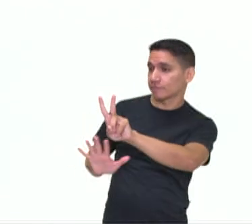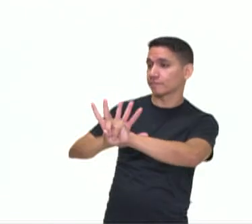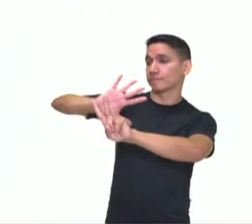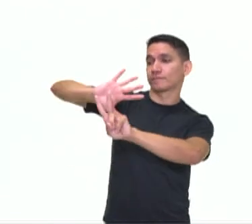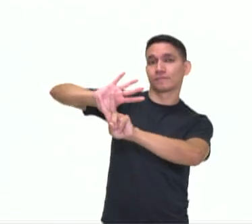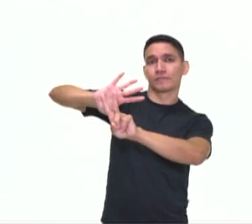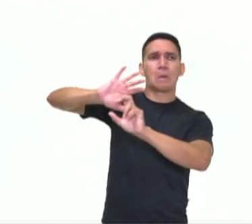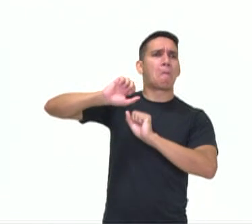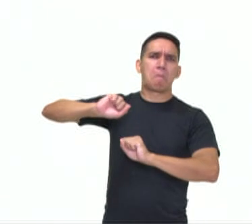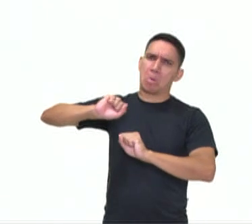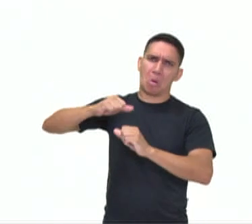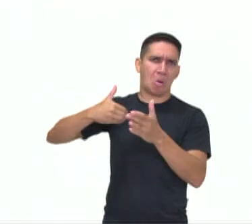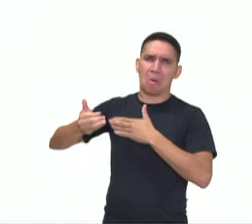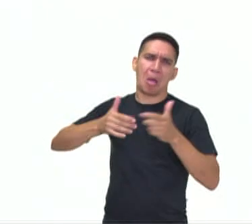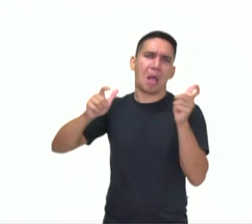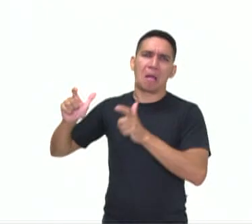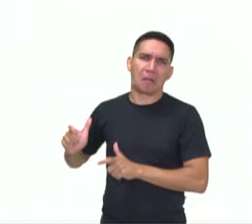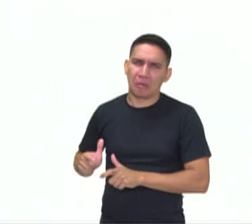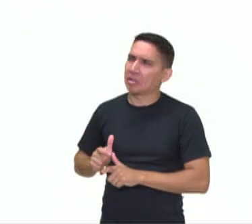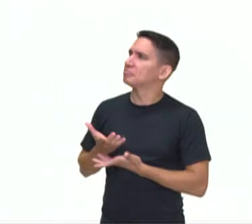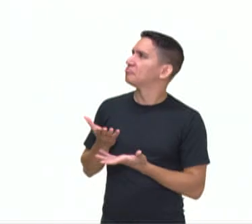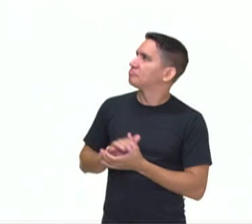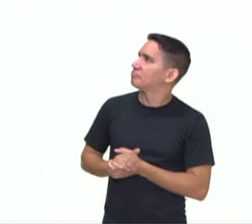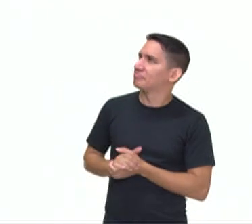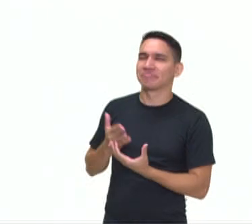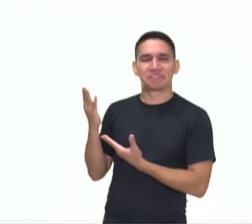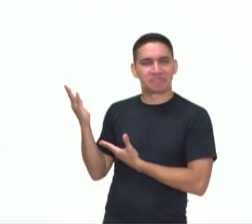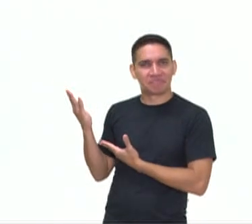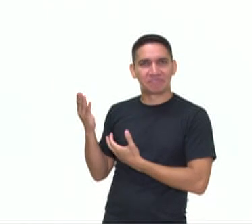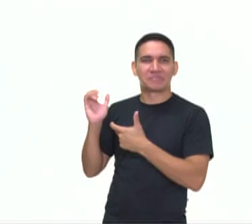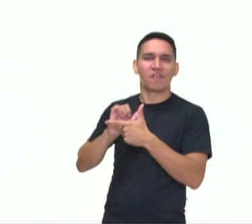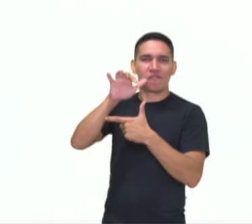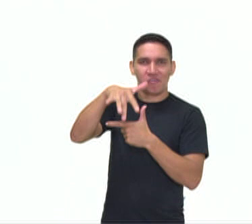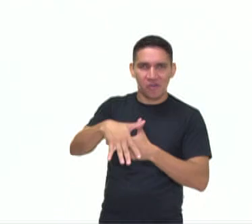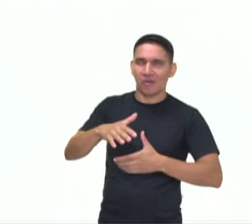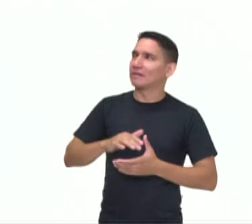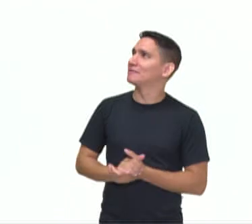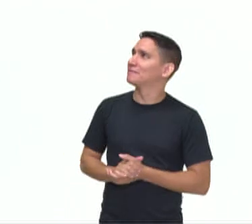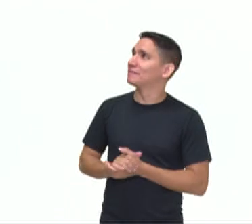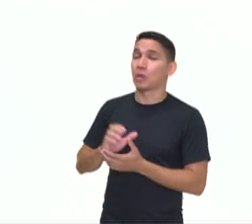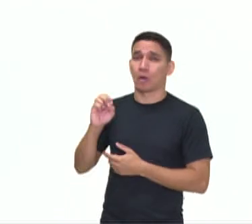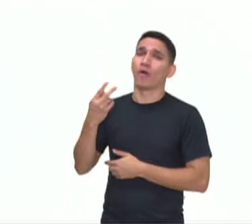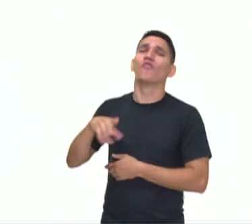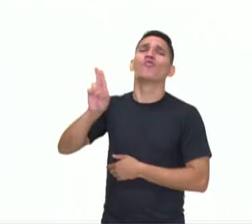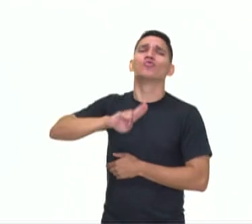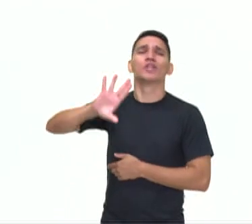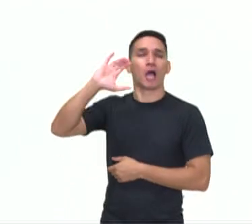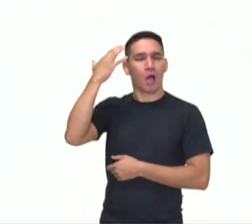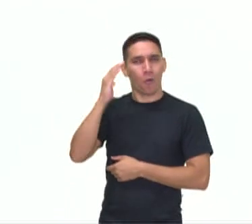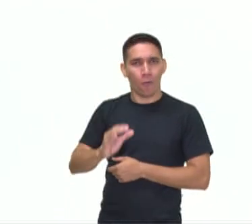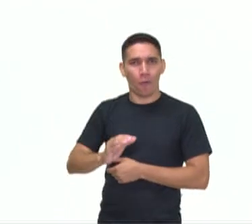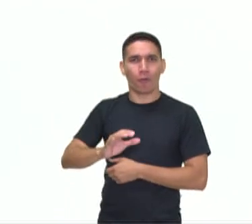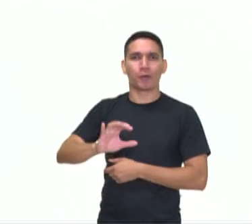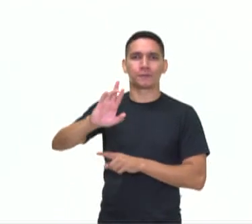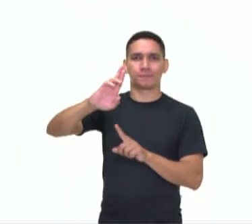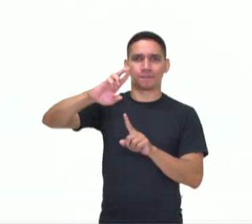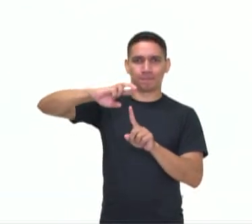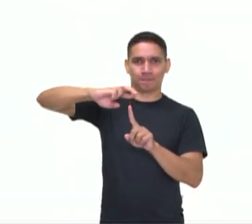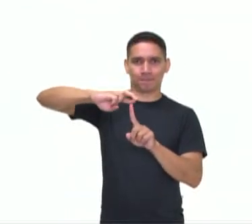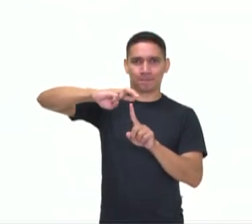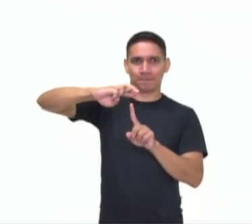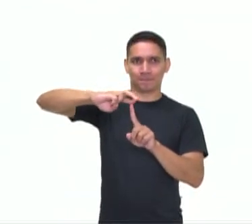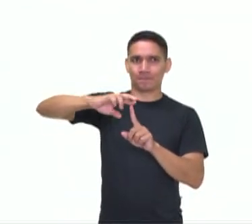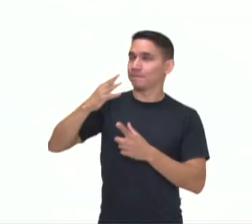ser Cornélio Procópio, pode ser Foz do Iguaçu. Vou pegar Curitiba, né? Então aqui em Curitiba